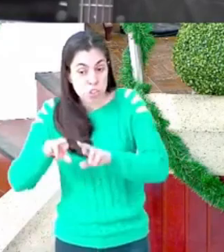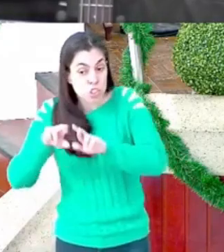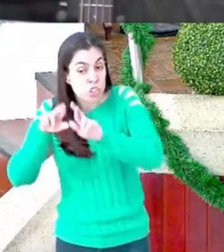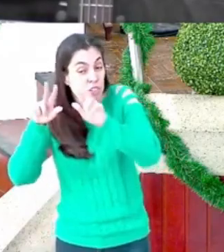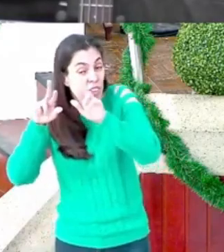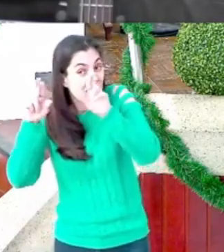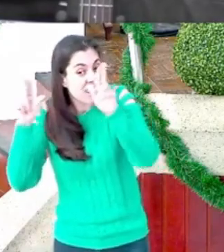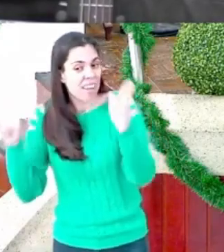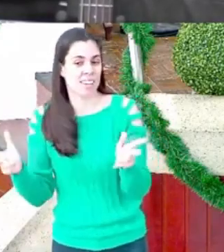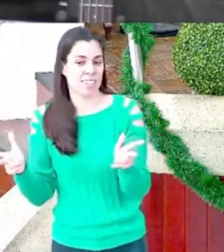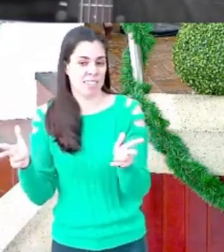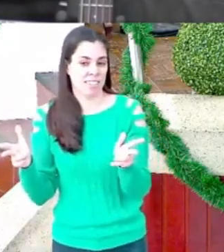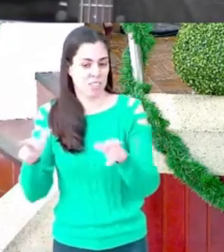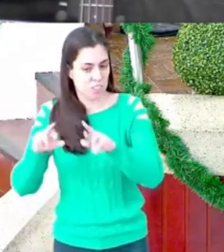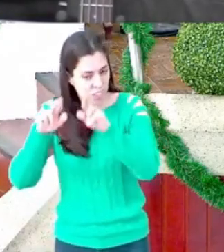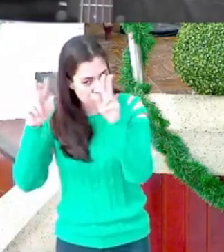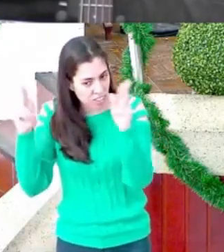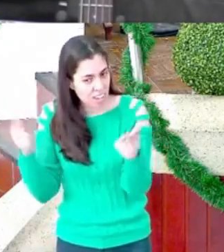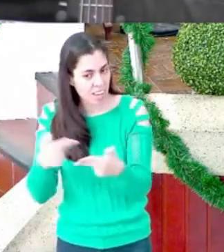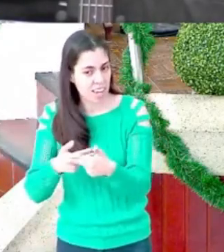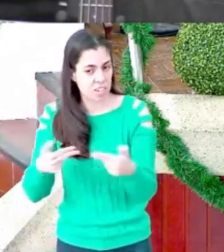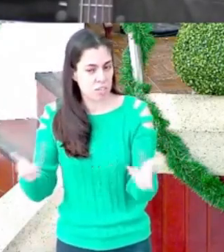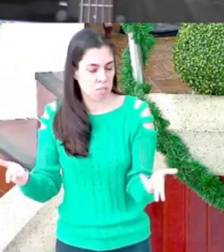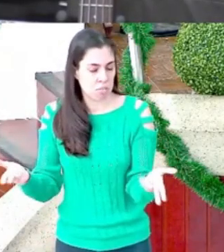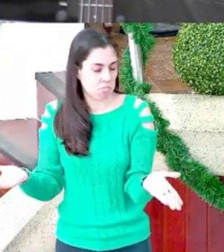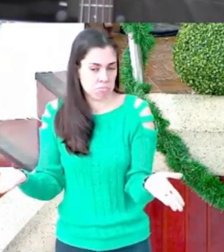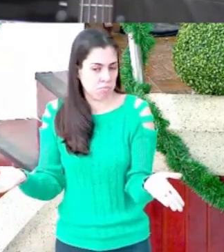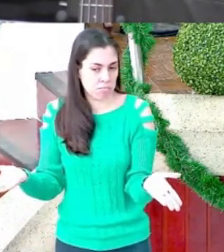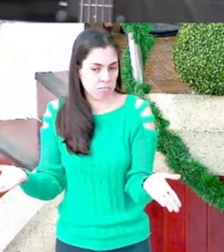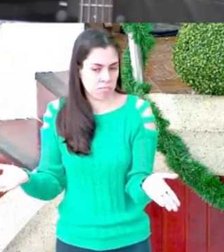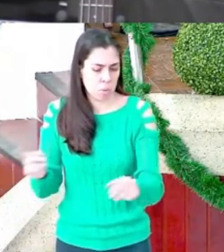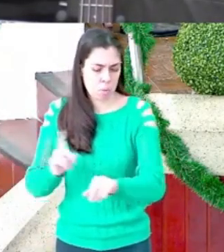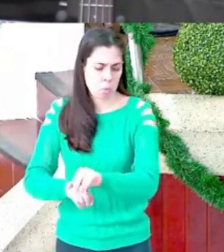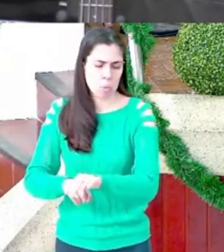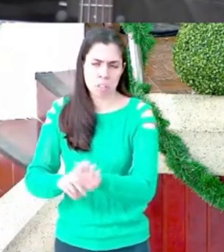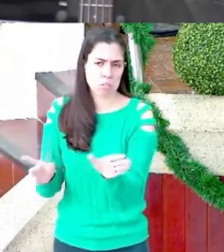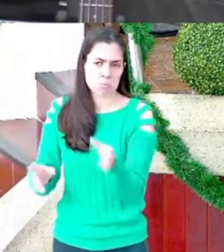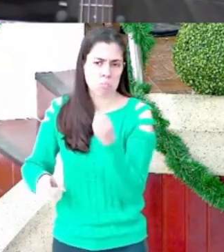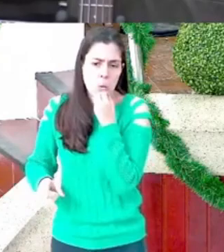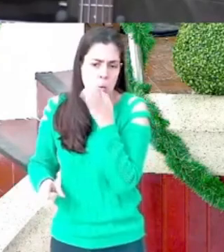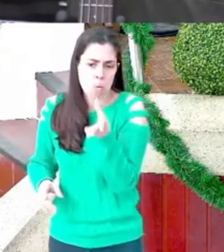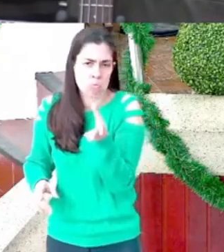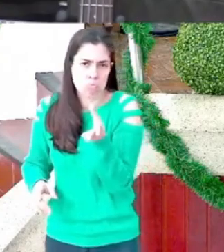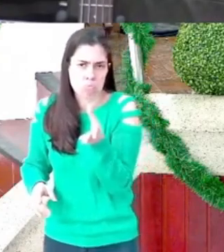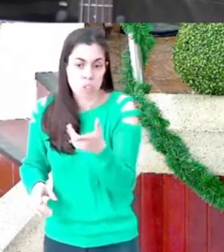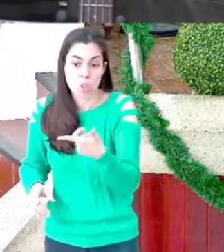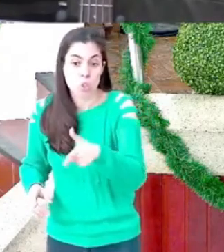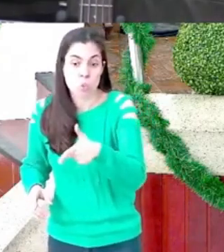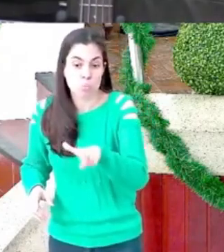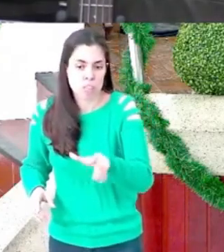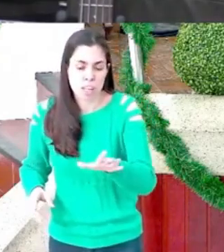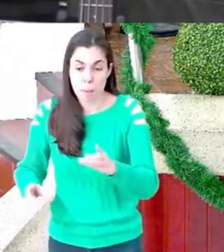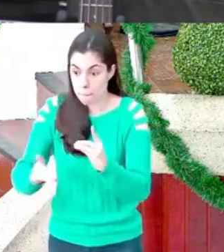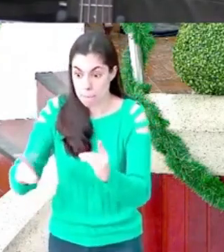tentação. Em momentos de calmaria, onde estamos bem, somos tentados